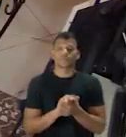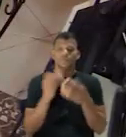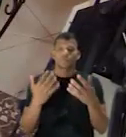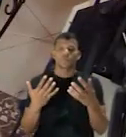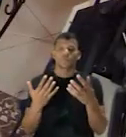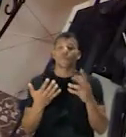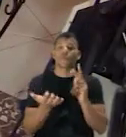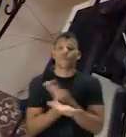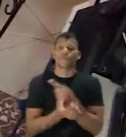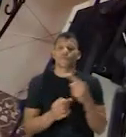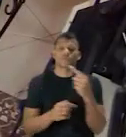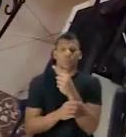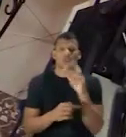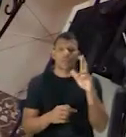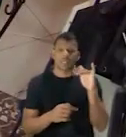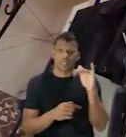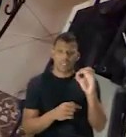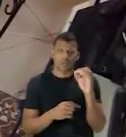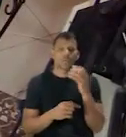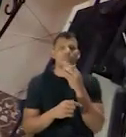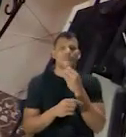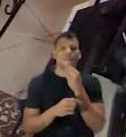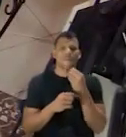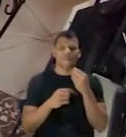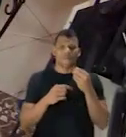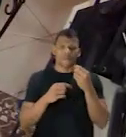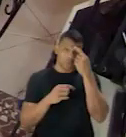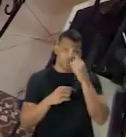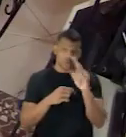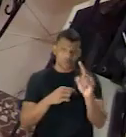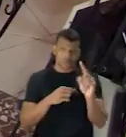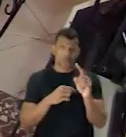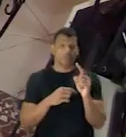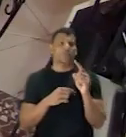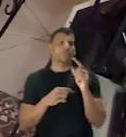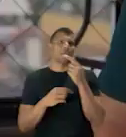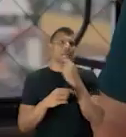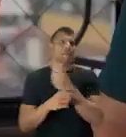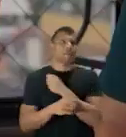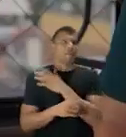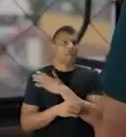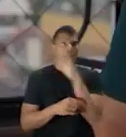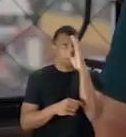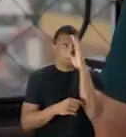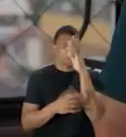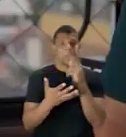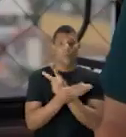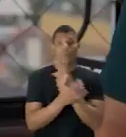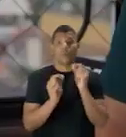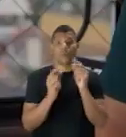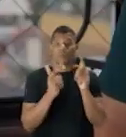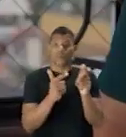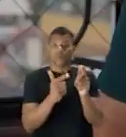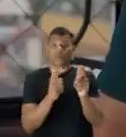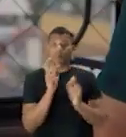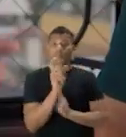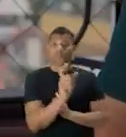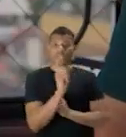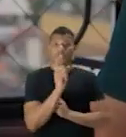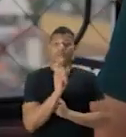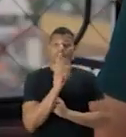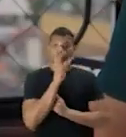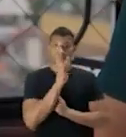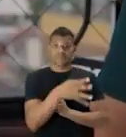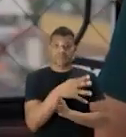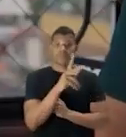Teve um caso no Rio de um coronel, não sei se do Exército ou da PM, chamado Nogueira, que foi acusado de pedofilia. E 10 dias